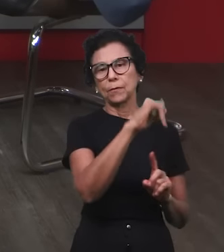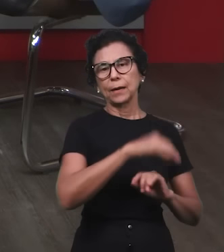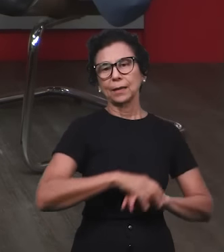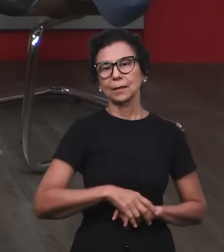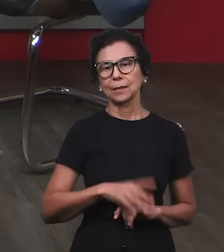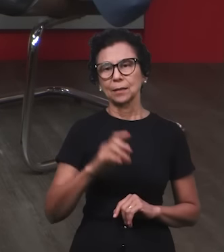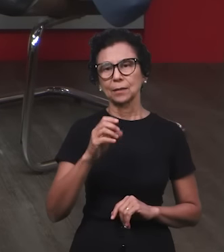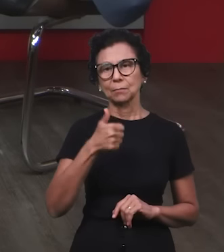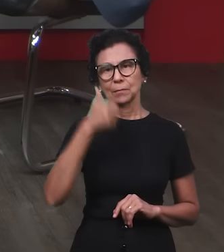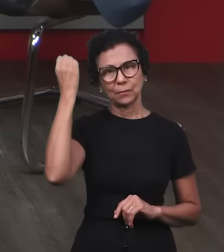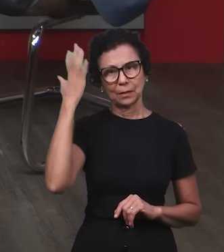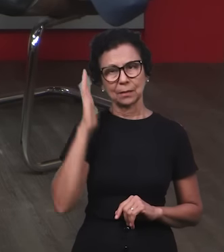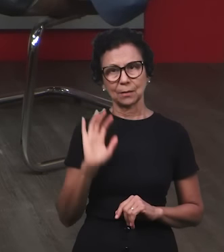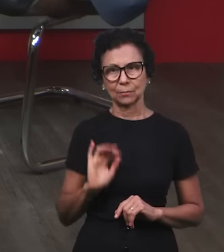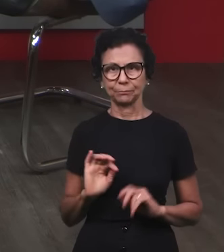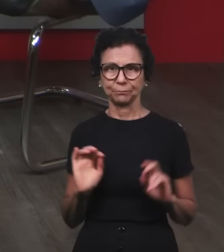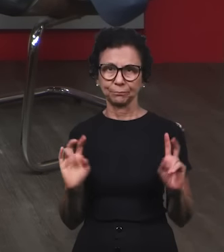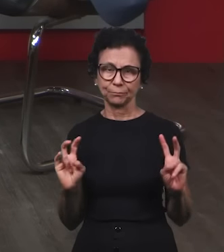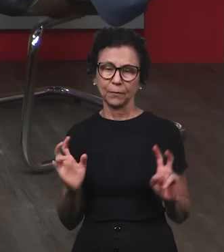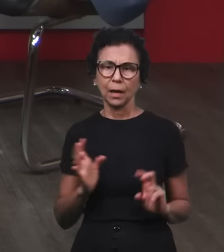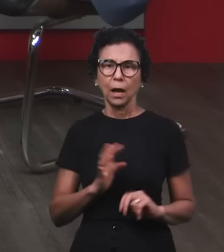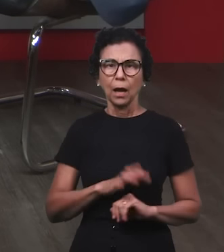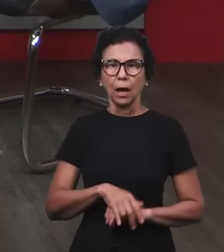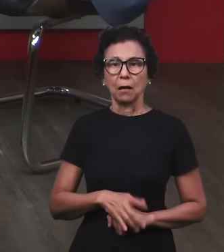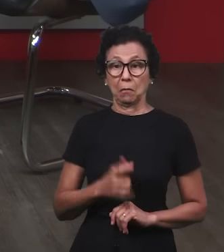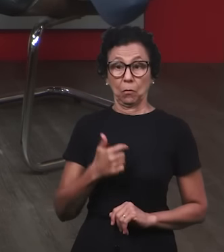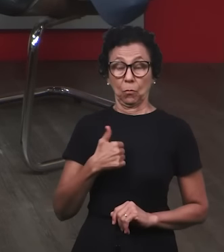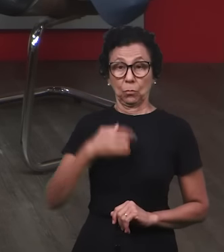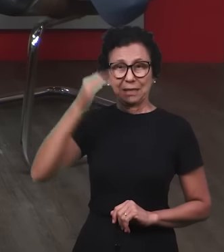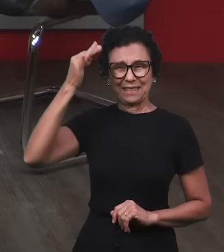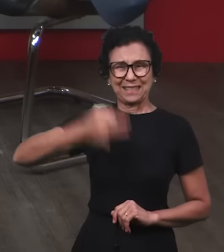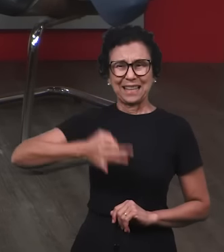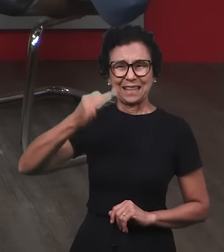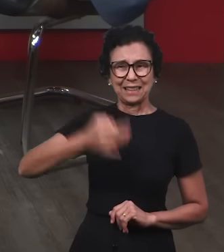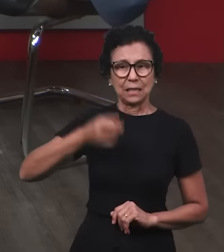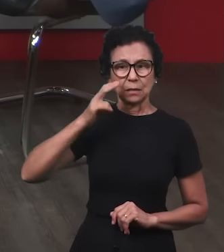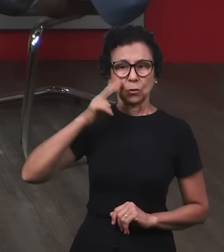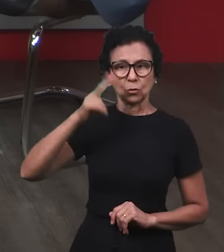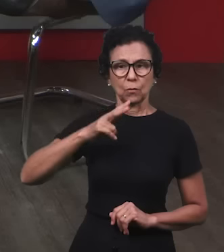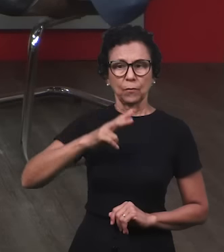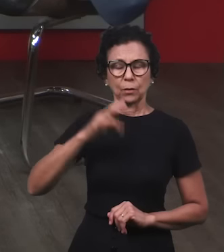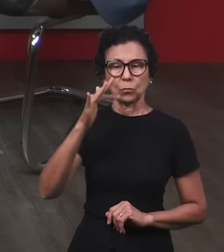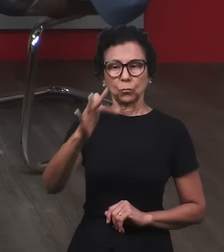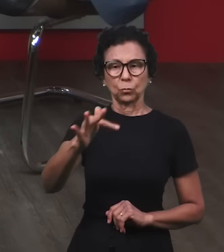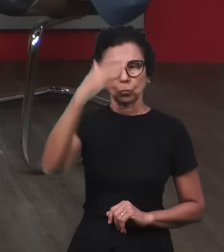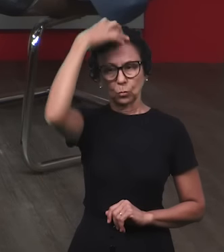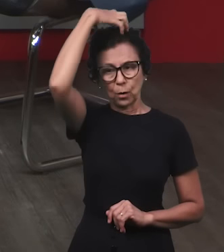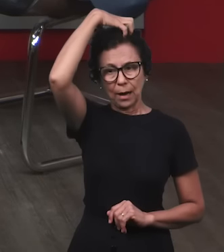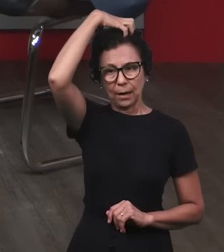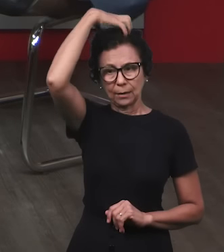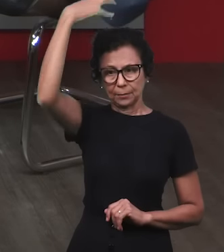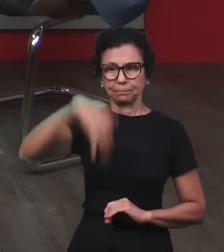ele disse assim, olha, certamente eu estou diante do rei, né?